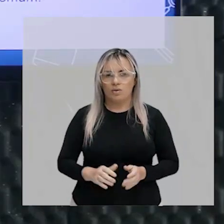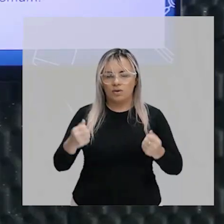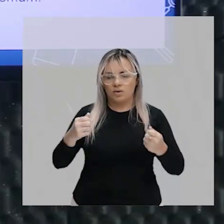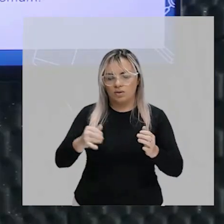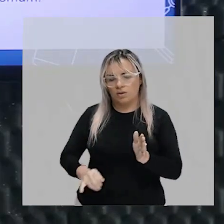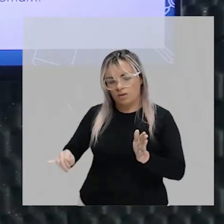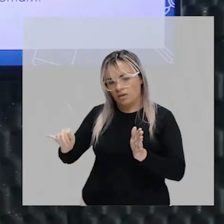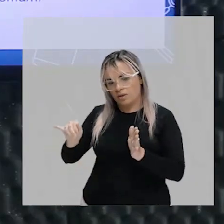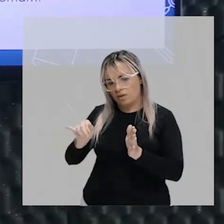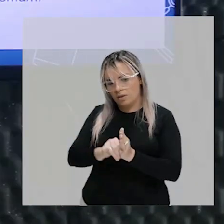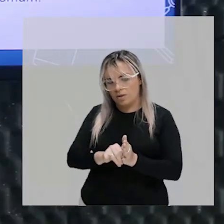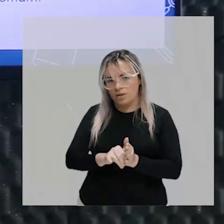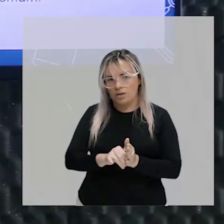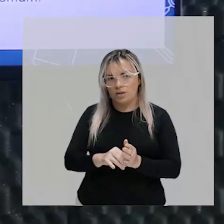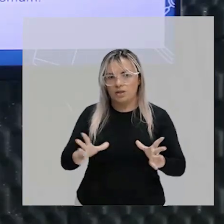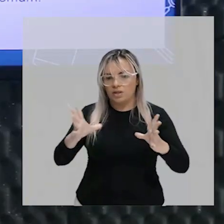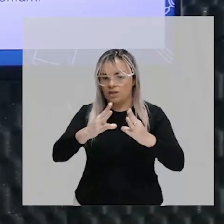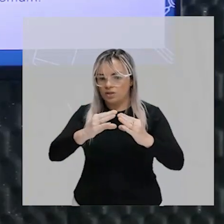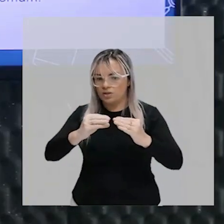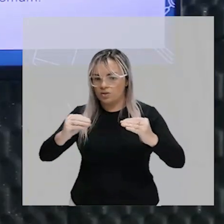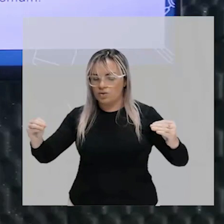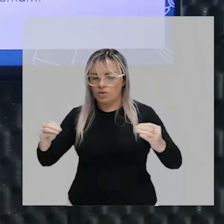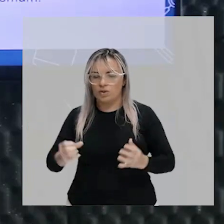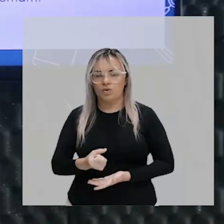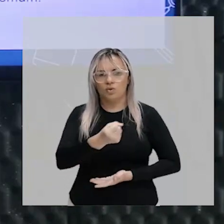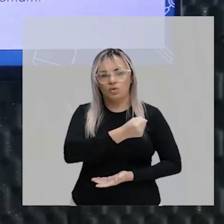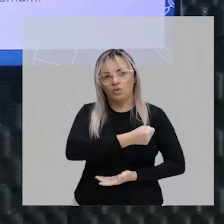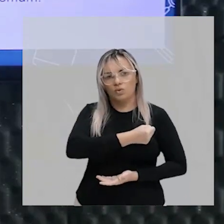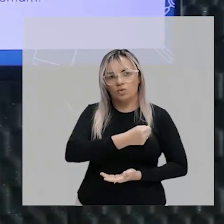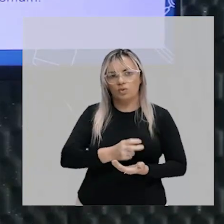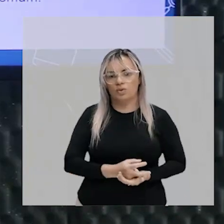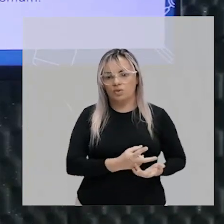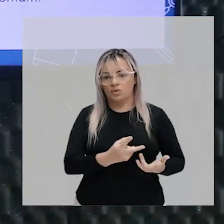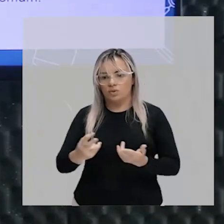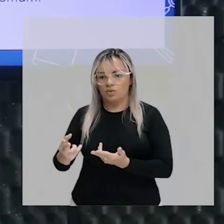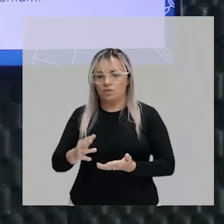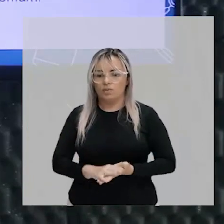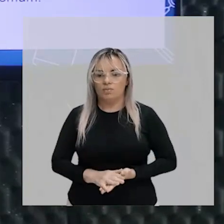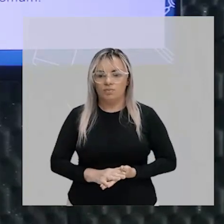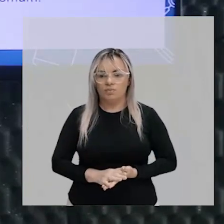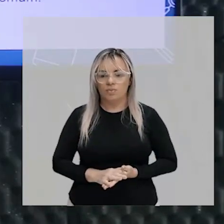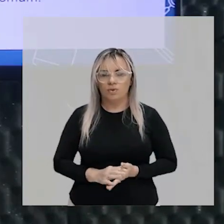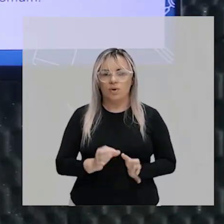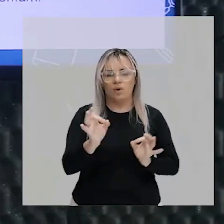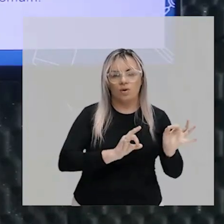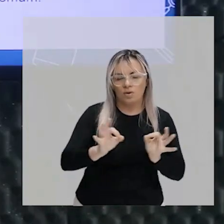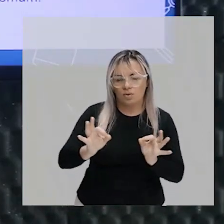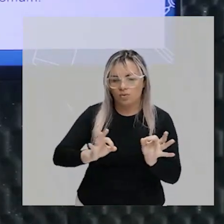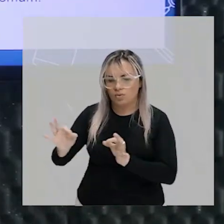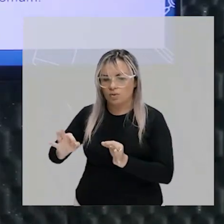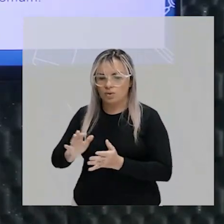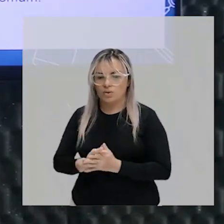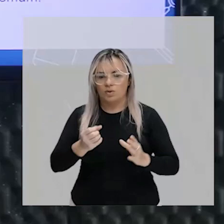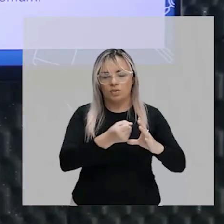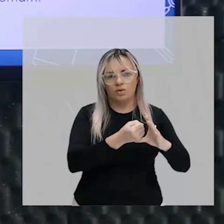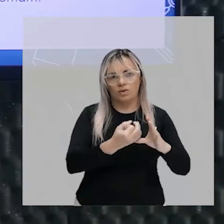comum porque porque eu garanto a condição que foi posta aqui para eu montar né esse